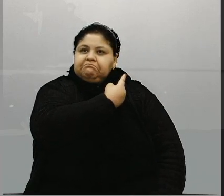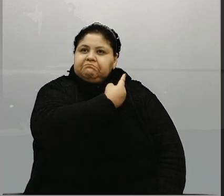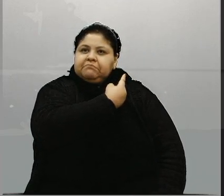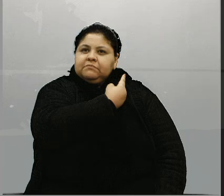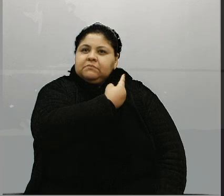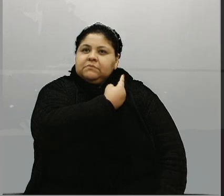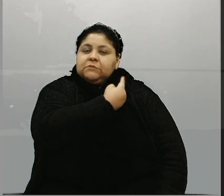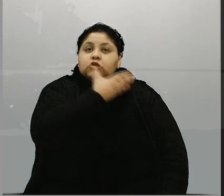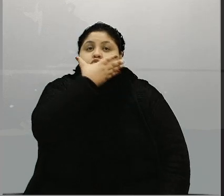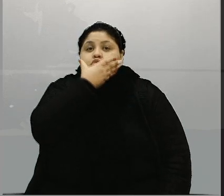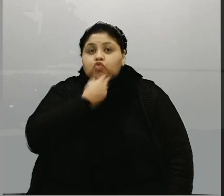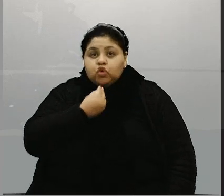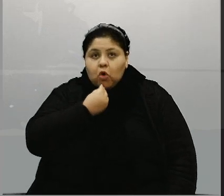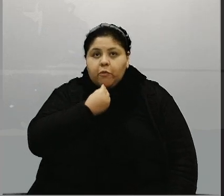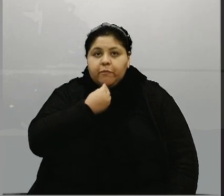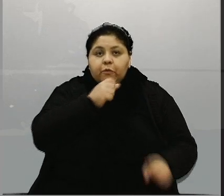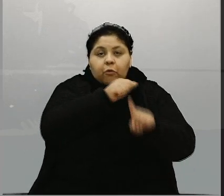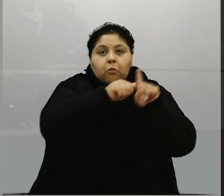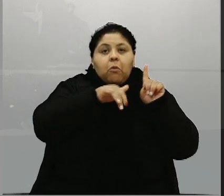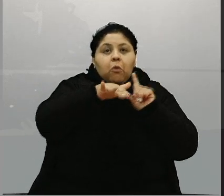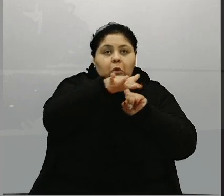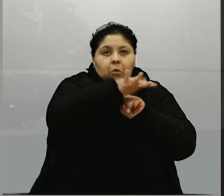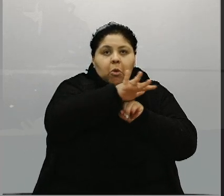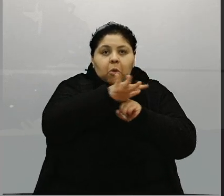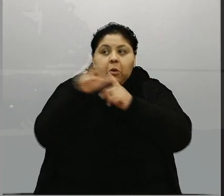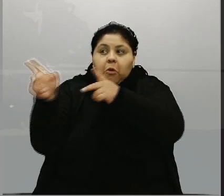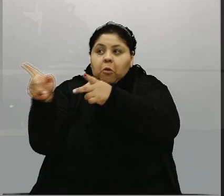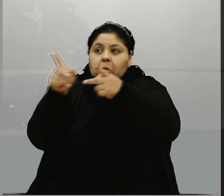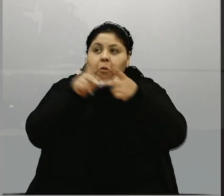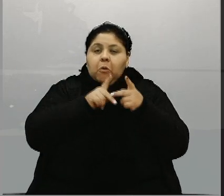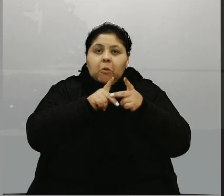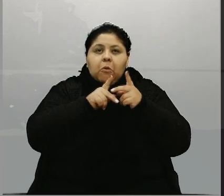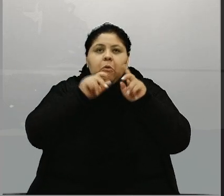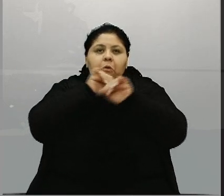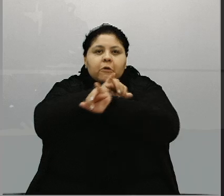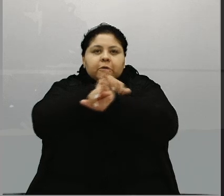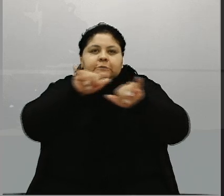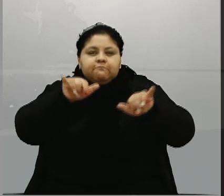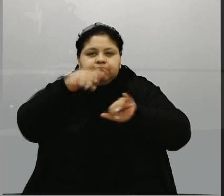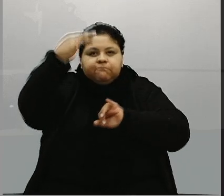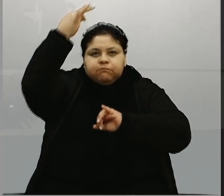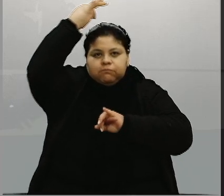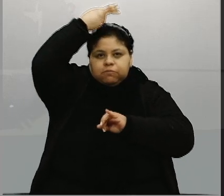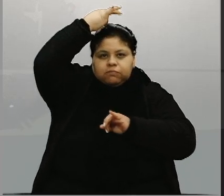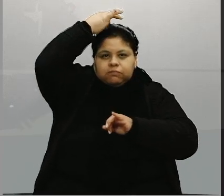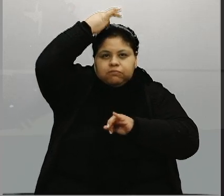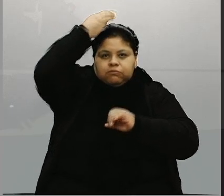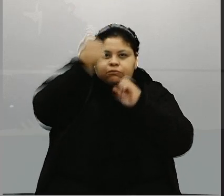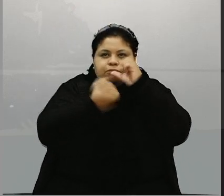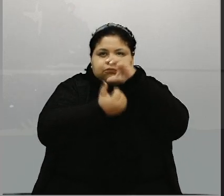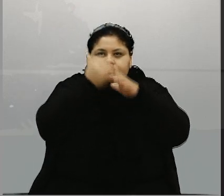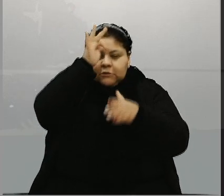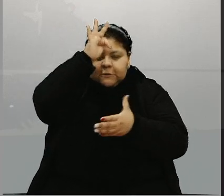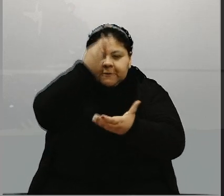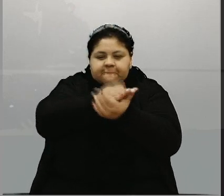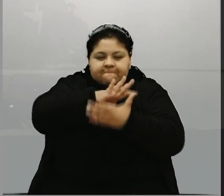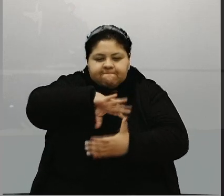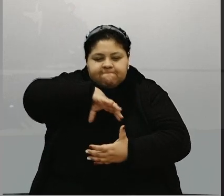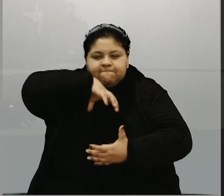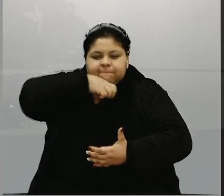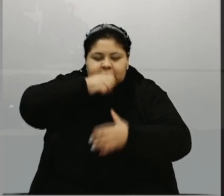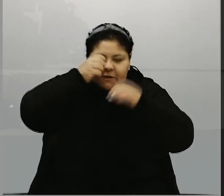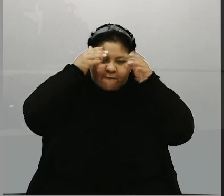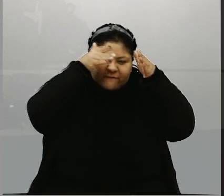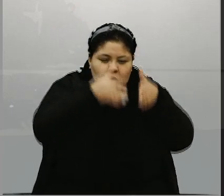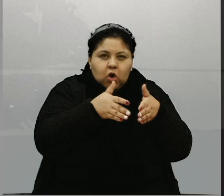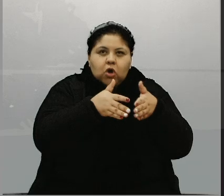os homens da nossa associação, eles vão para ali para levar um momento de espiritualidade, gerando fé, coragem, ousadia e